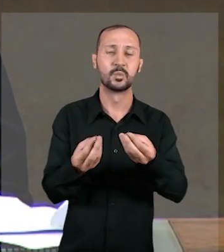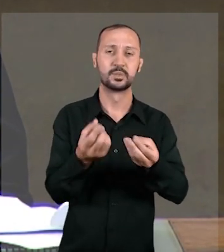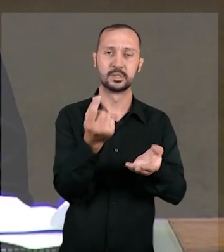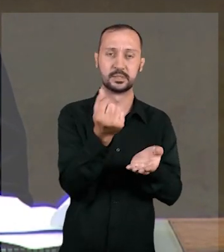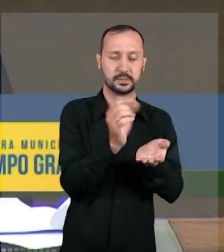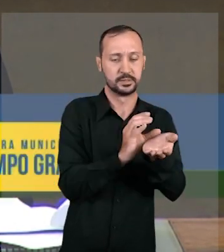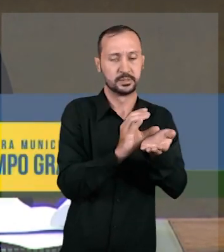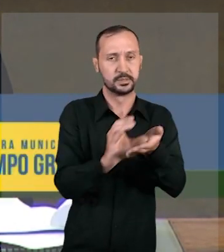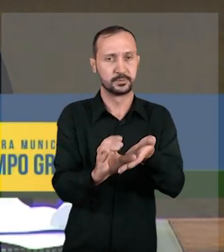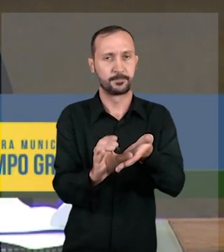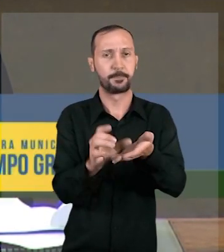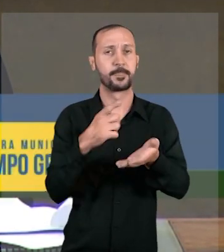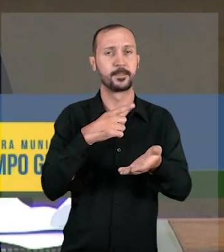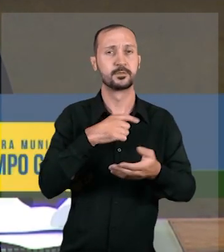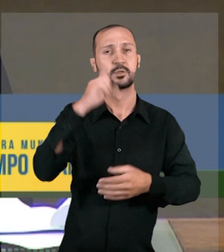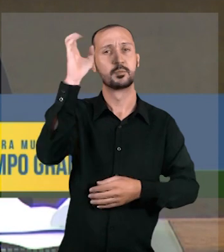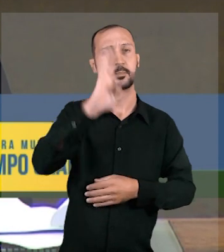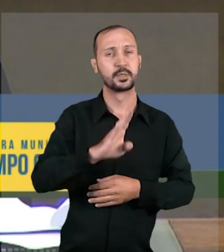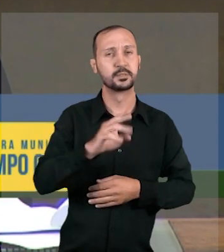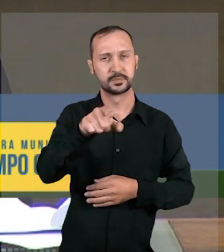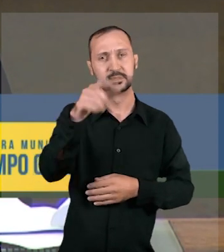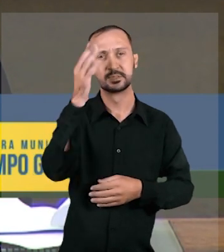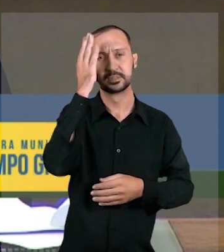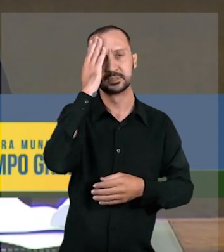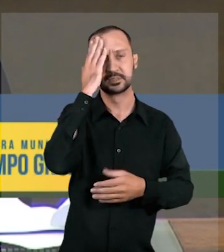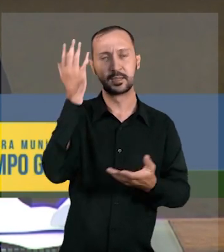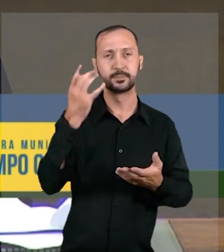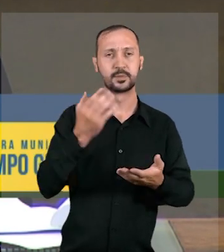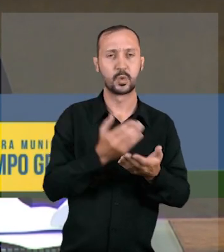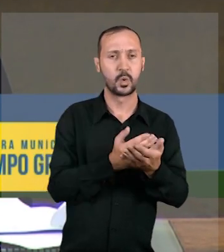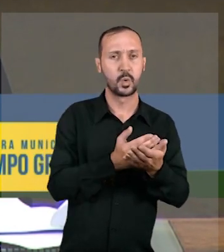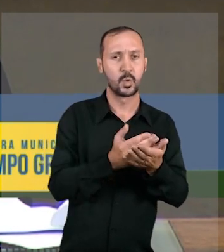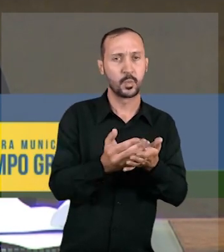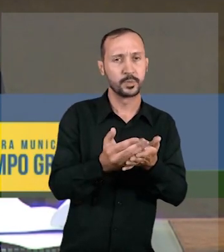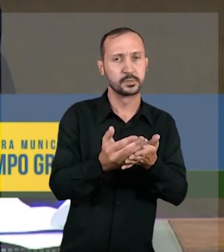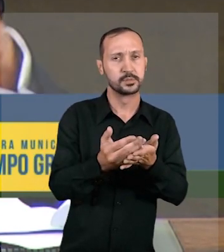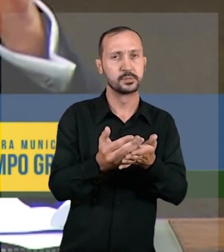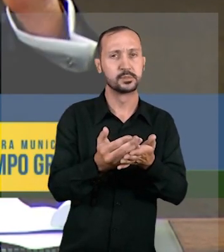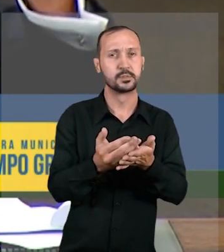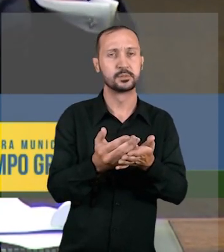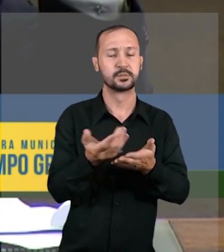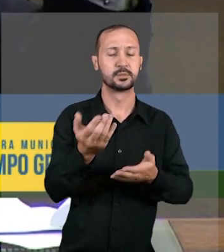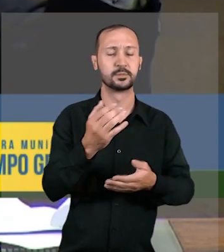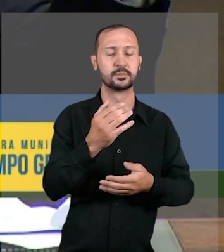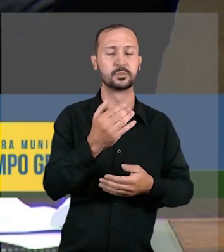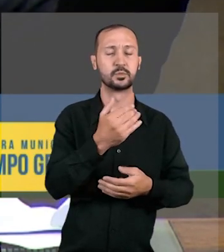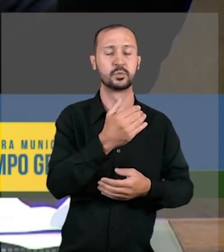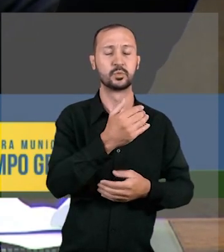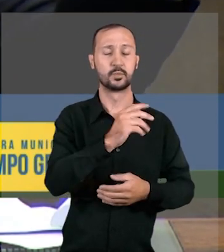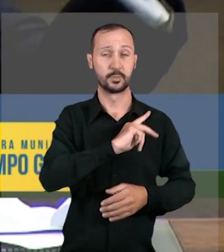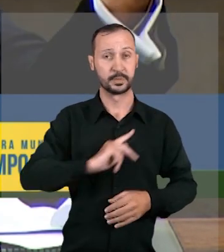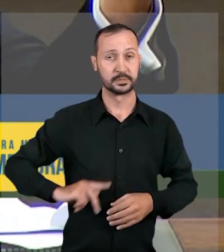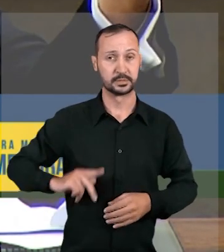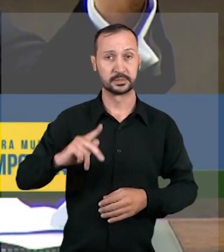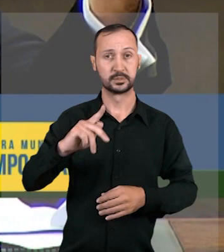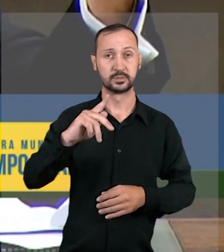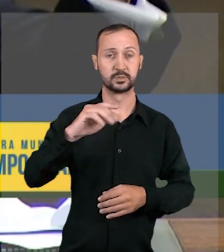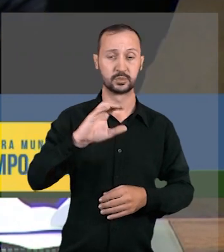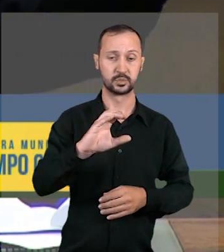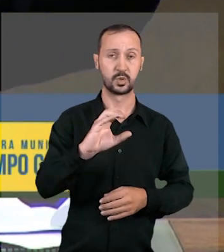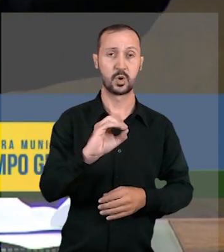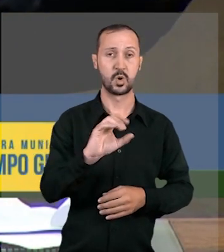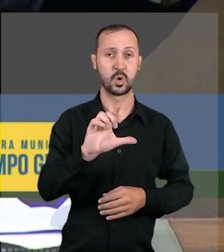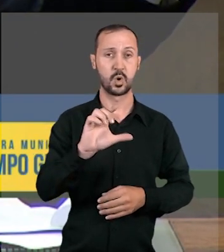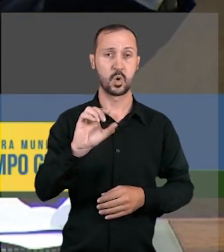relativamente à questão do financiamento eleitoral. Nós tínhamos no Brasil, como todos sabem, desde o episódio Collor, do impeachment do